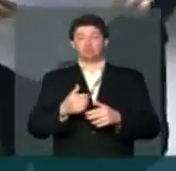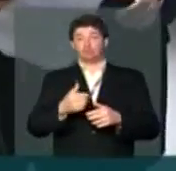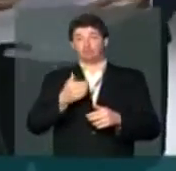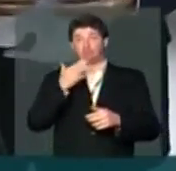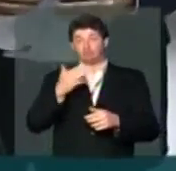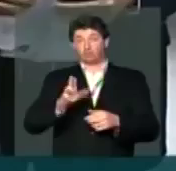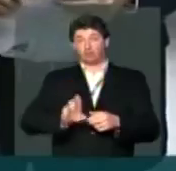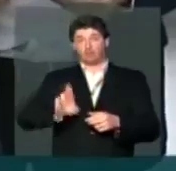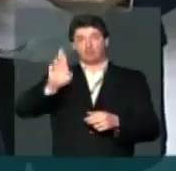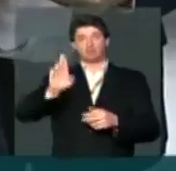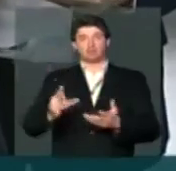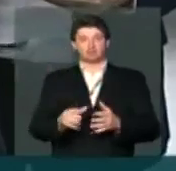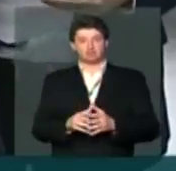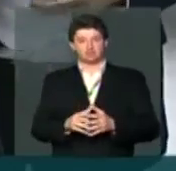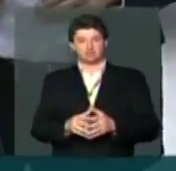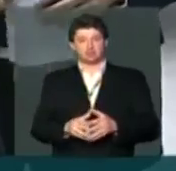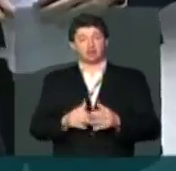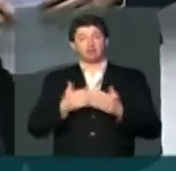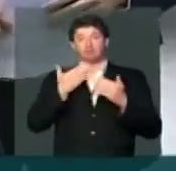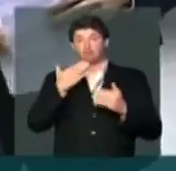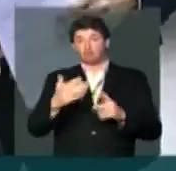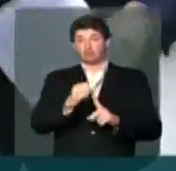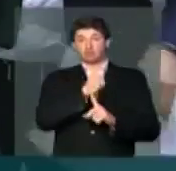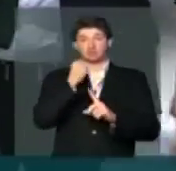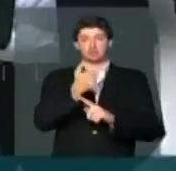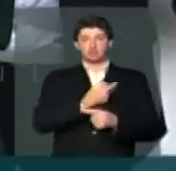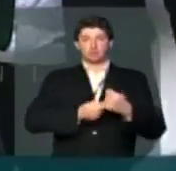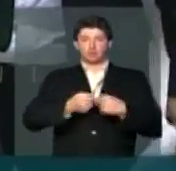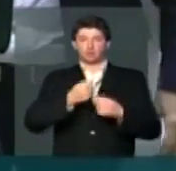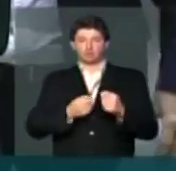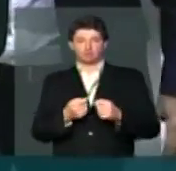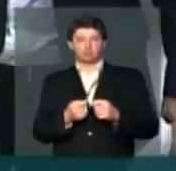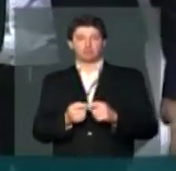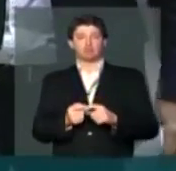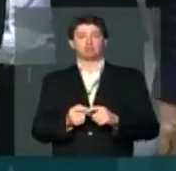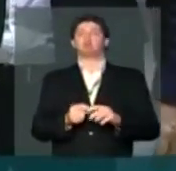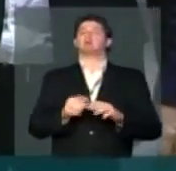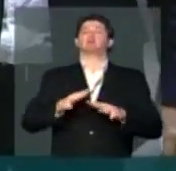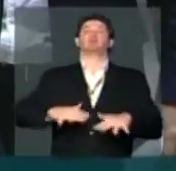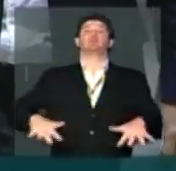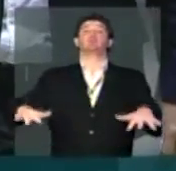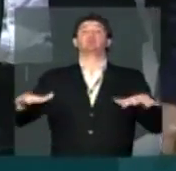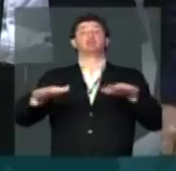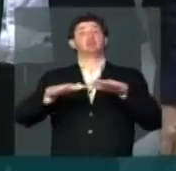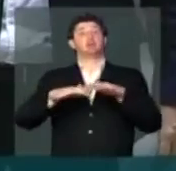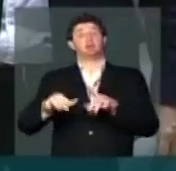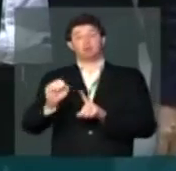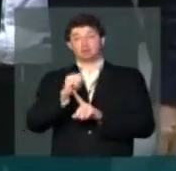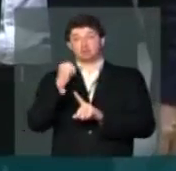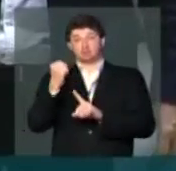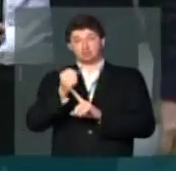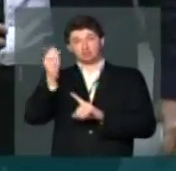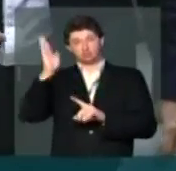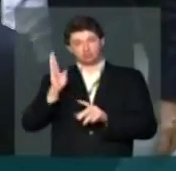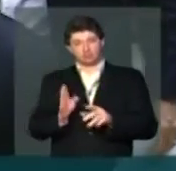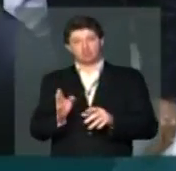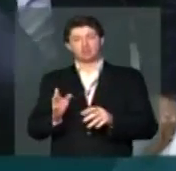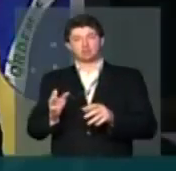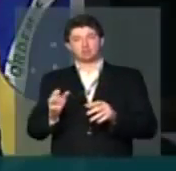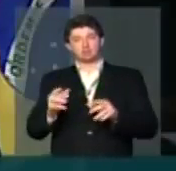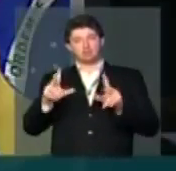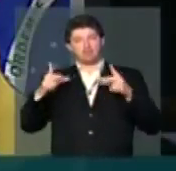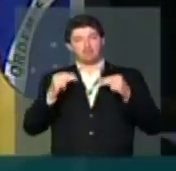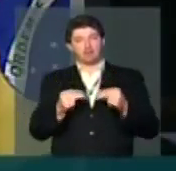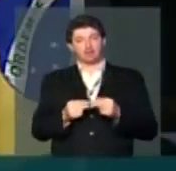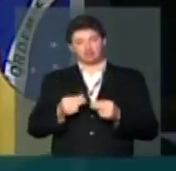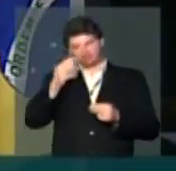representativa e atinja a sociedade economicamente falando, mas em todos os sentidos que a sociedade brasileira merece. Parabéns, deputado.